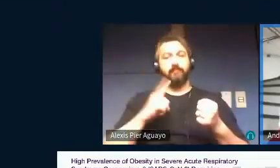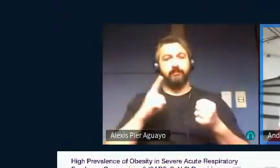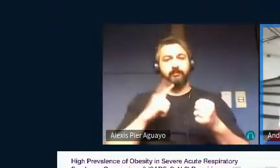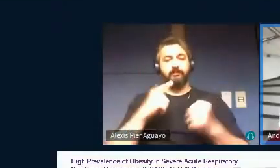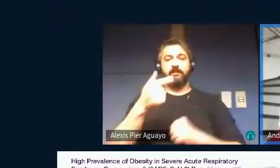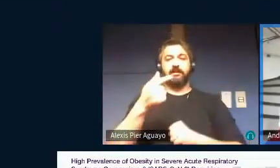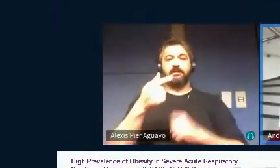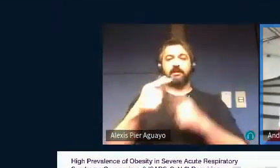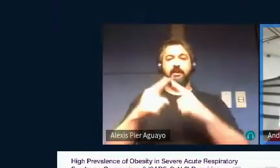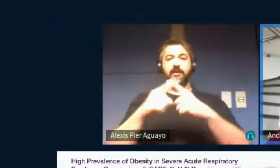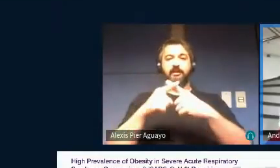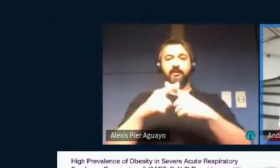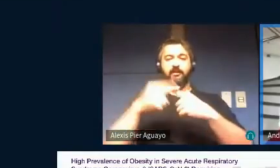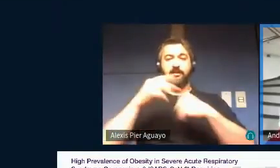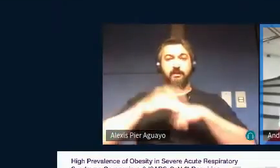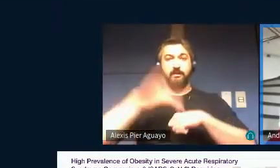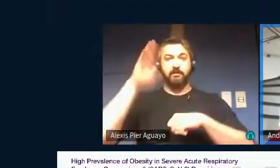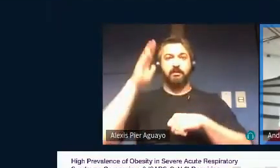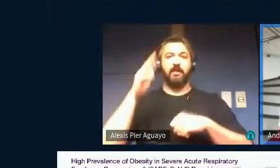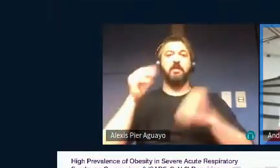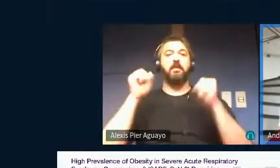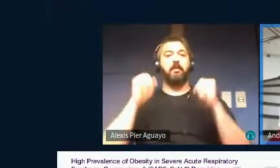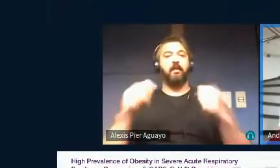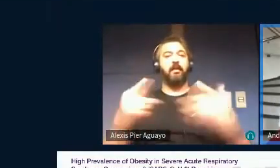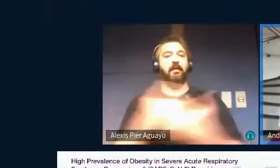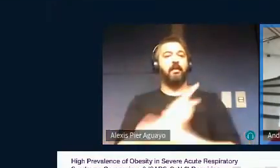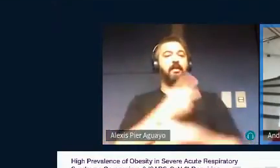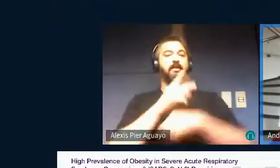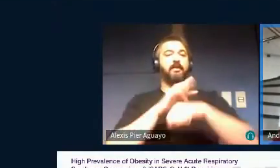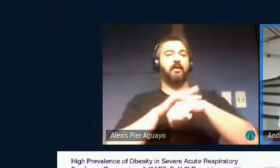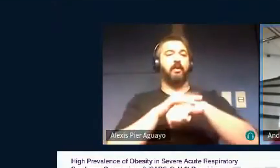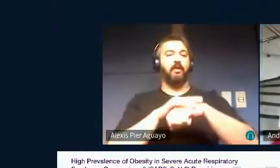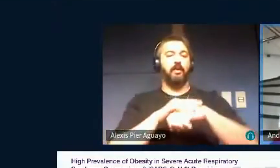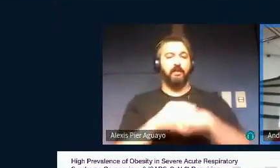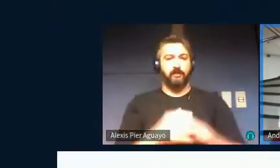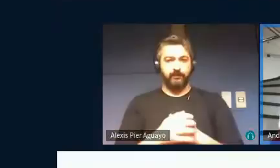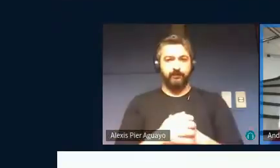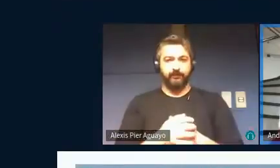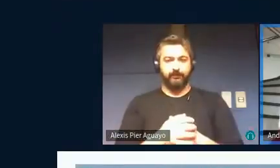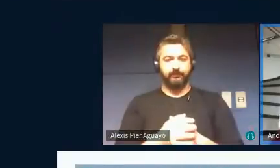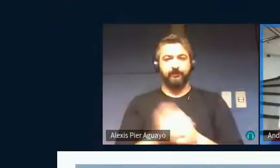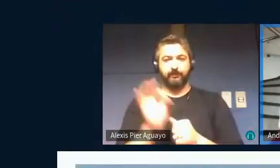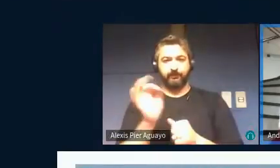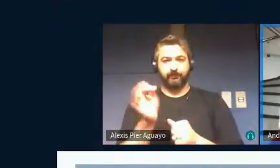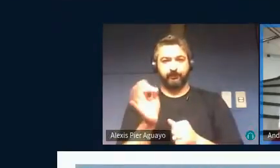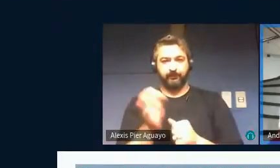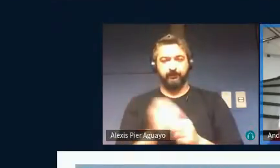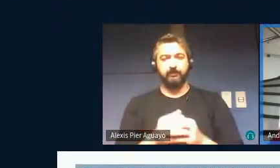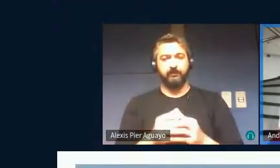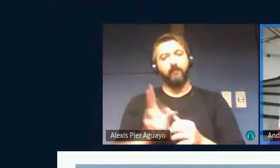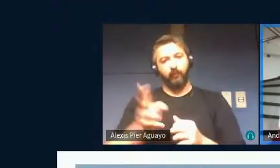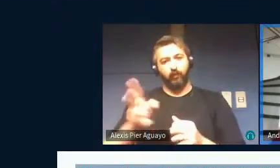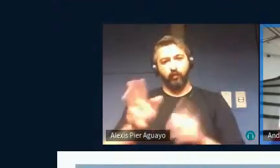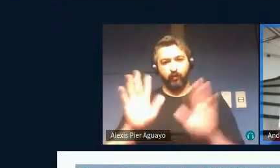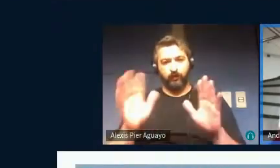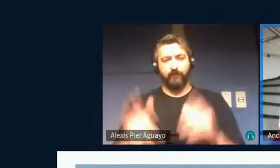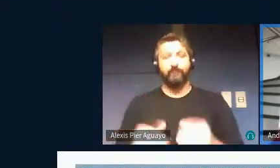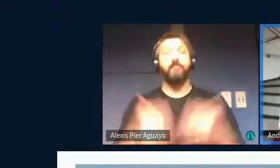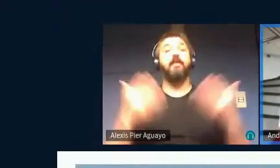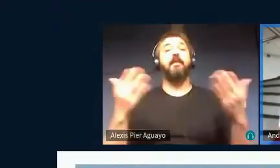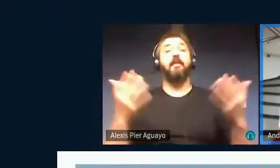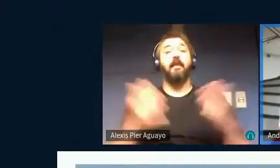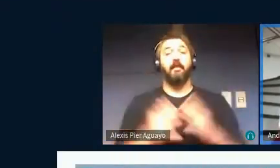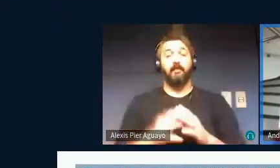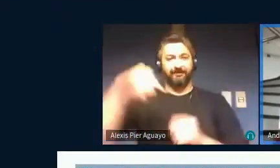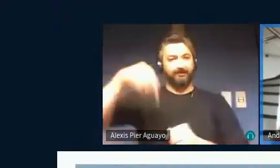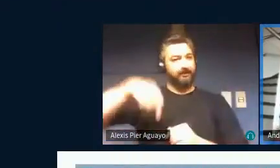maior de desenvolver a forma grave da doença, certo? Bom, seguindo, e aí? E o que a gente tem no Brasil?